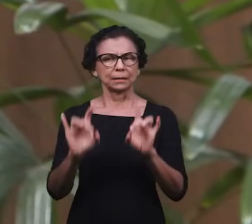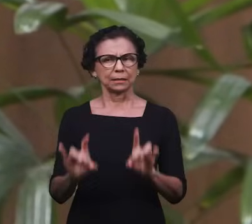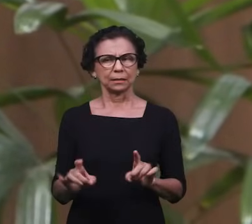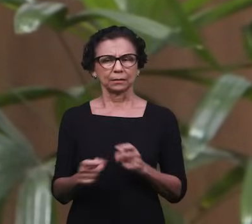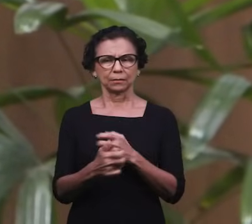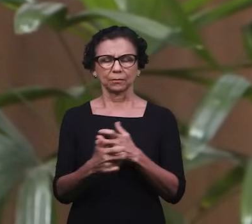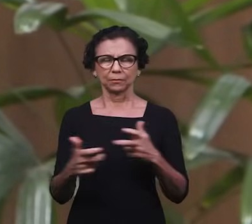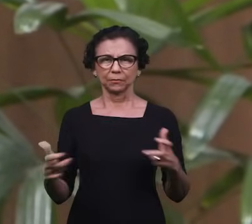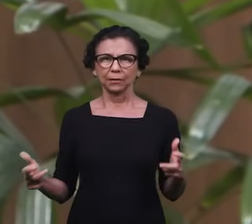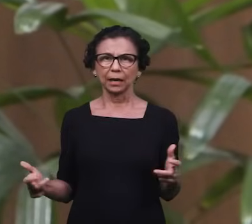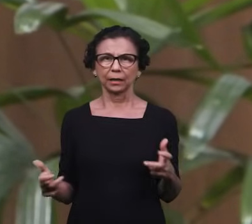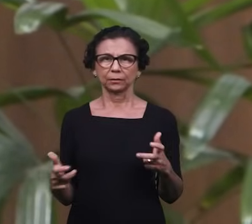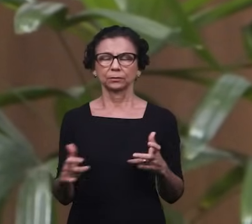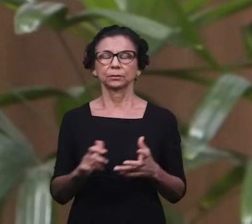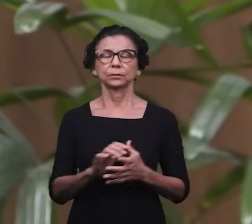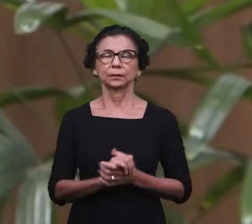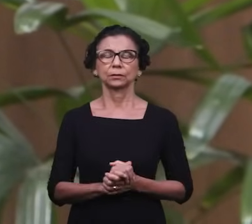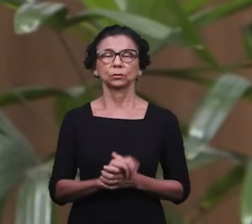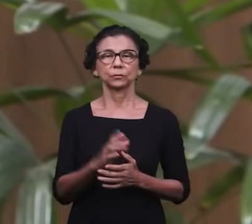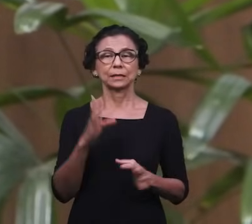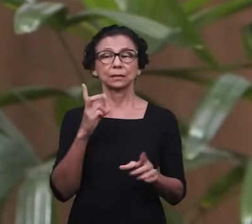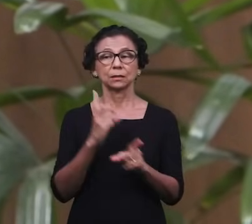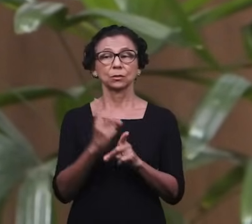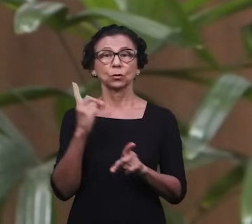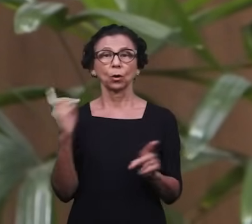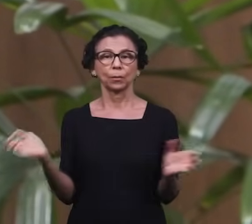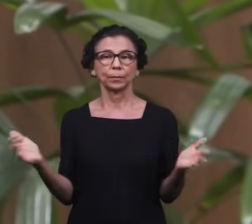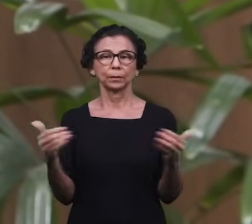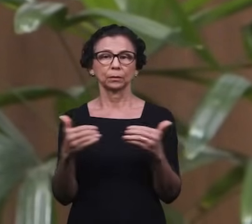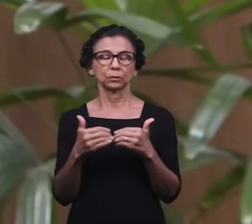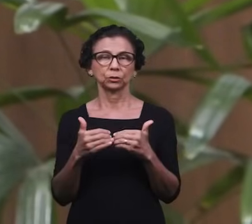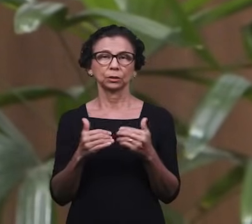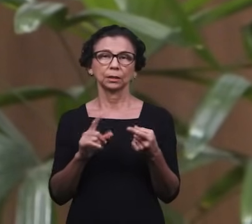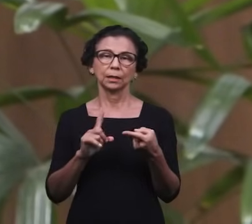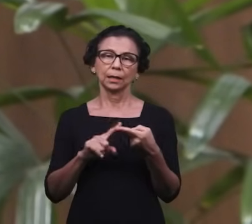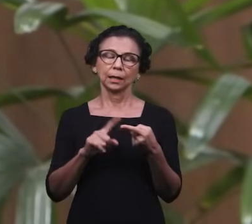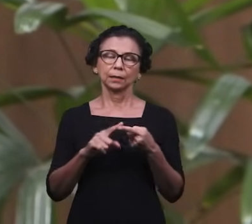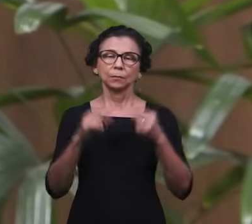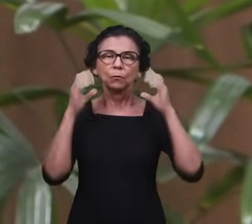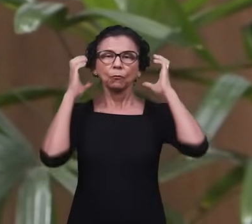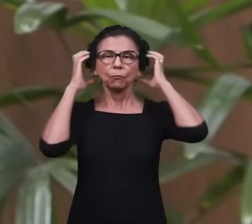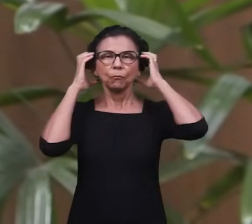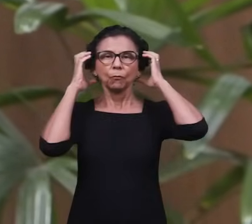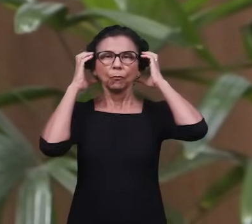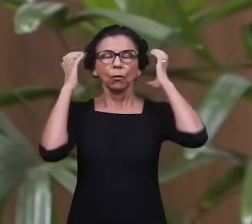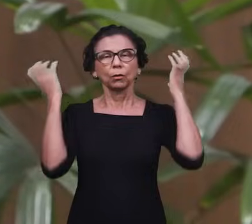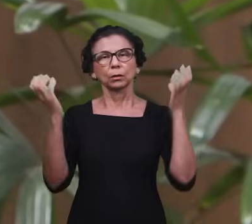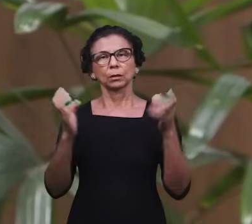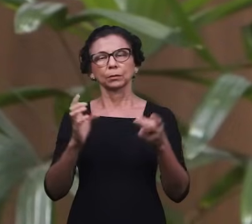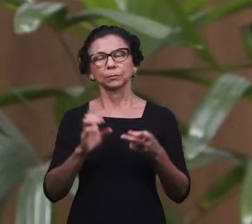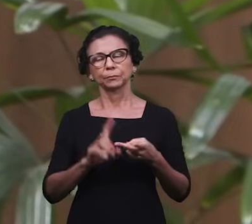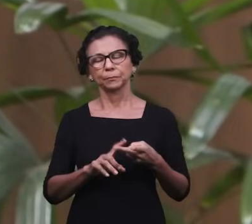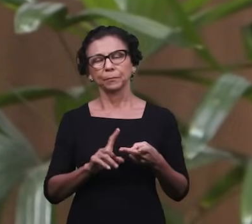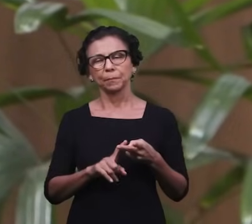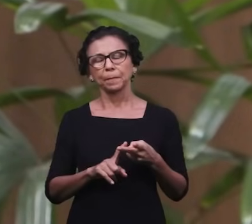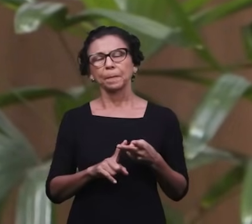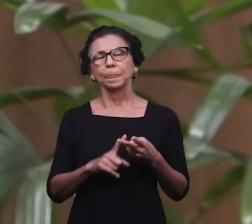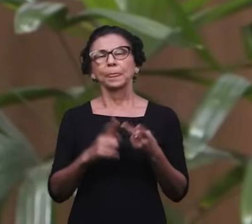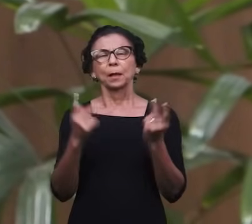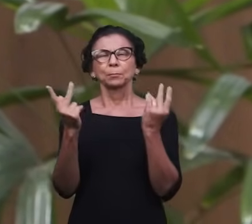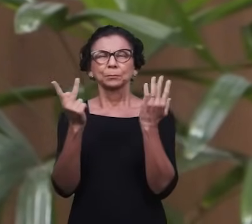Uhum. A partir daí, tem a intervenção do fonoaudiólogo, o terapeuta ocupacional, a